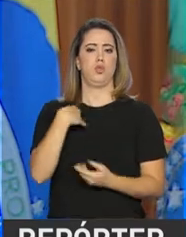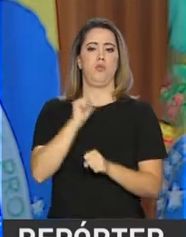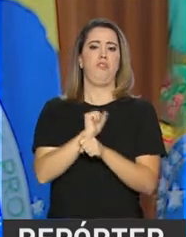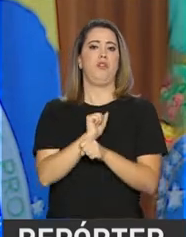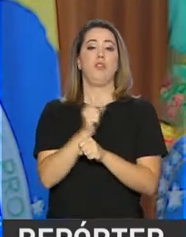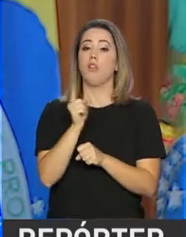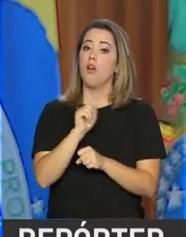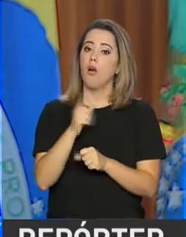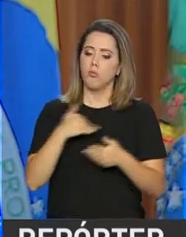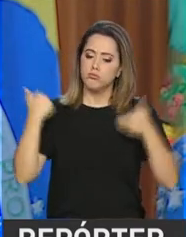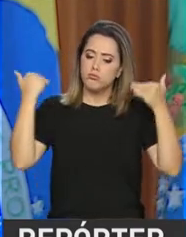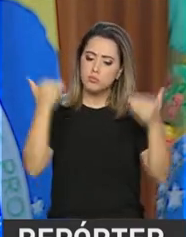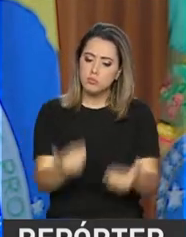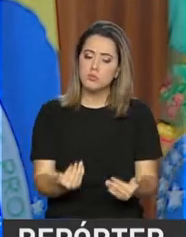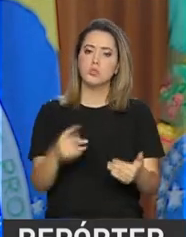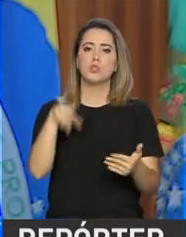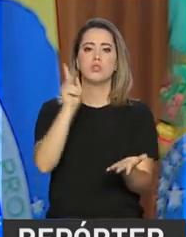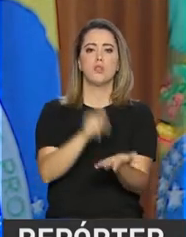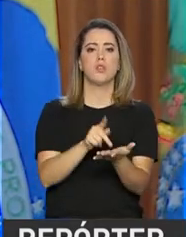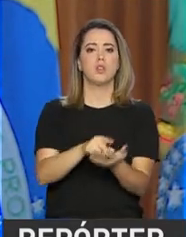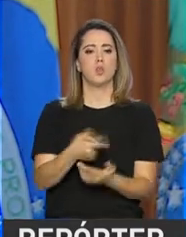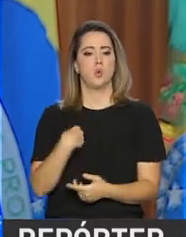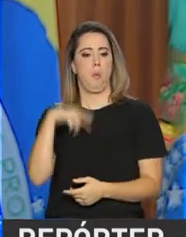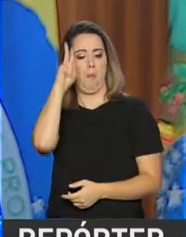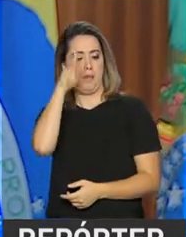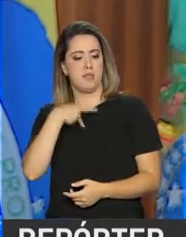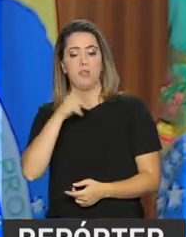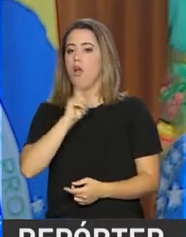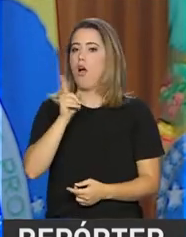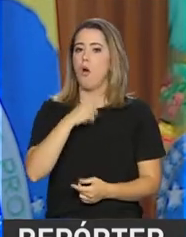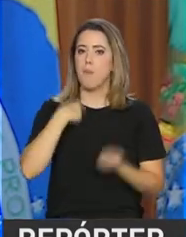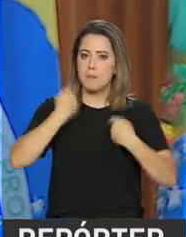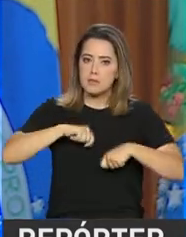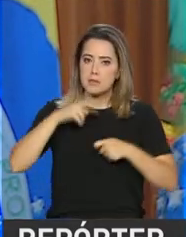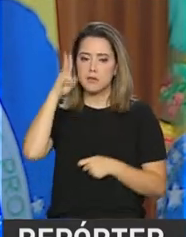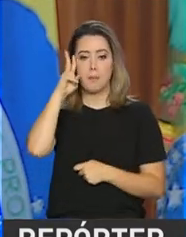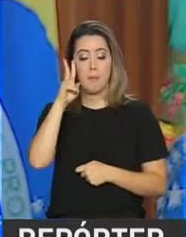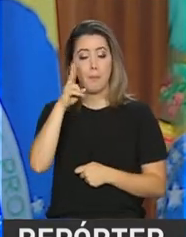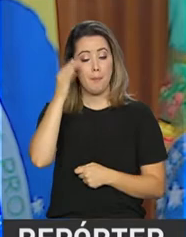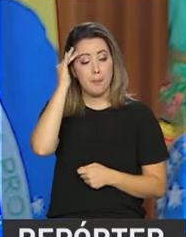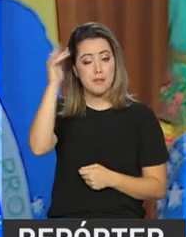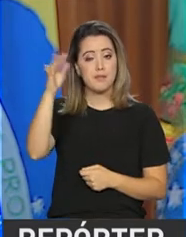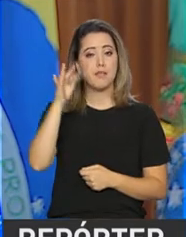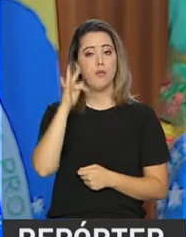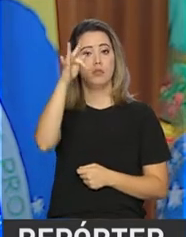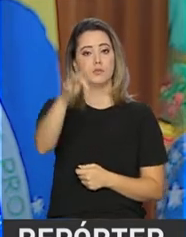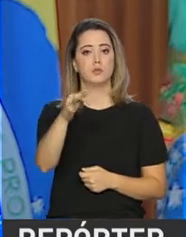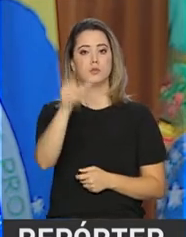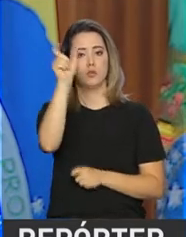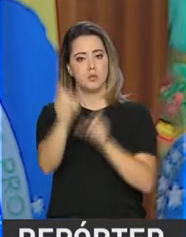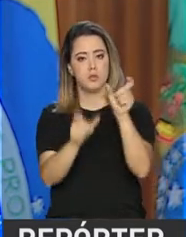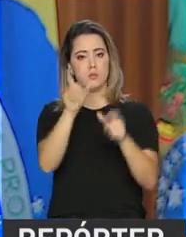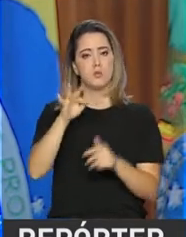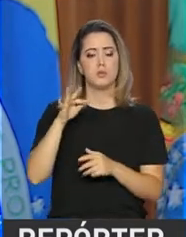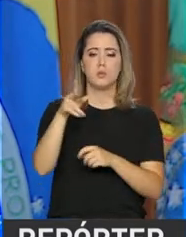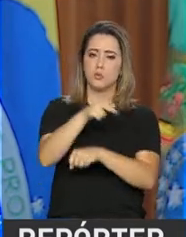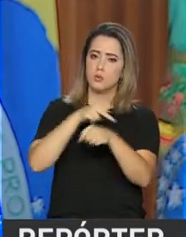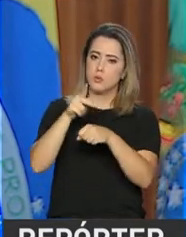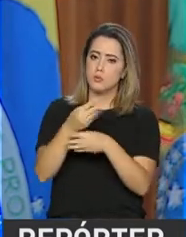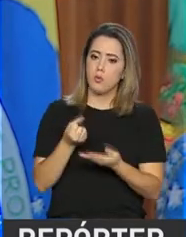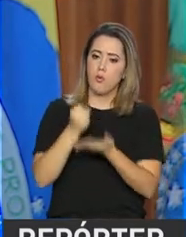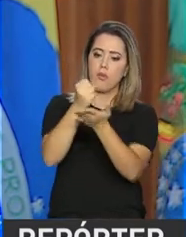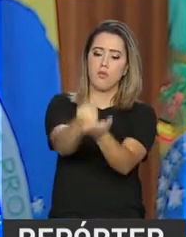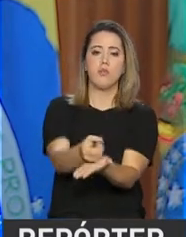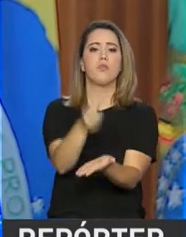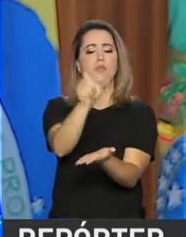enfrentar a realidade é não pensar em si mas no futuro das pessoas e do país é oferecer condições para